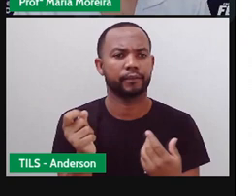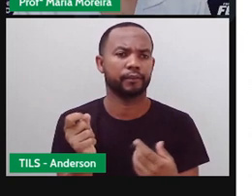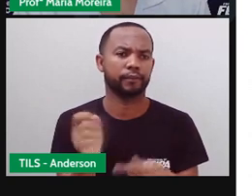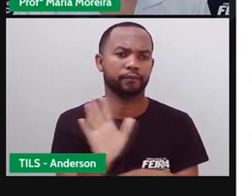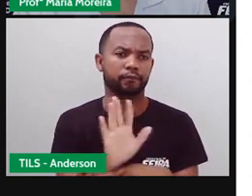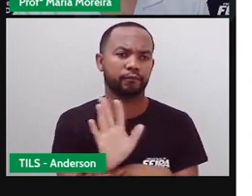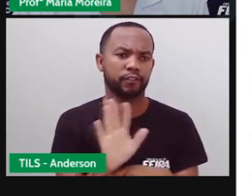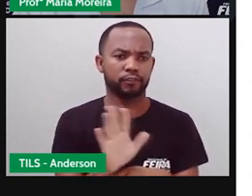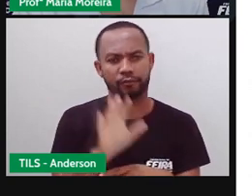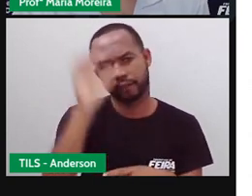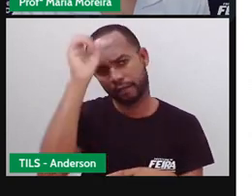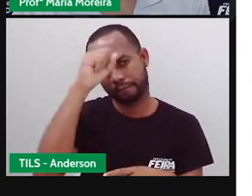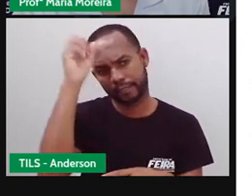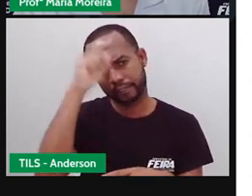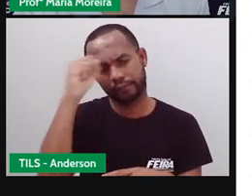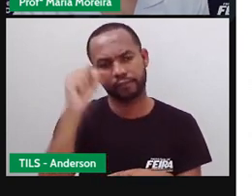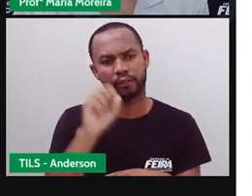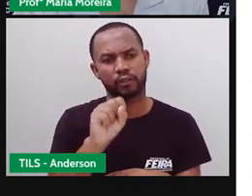solo